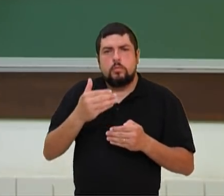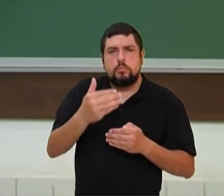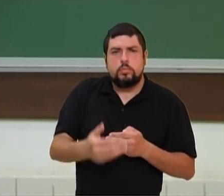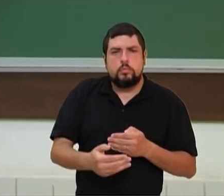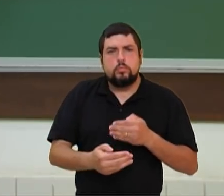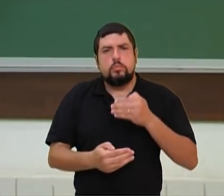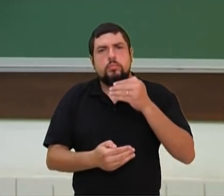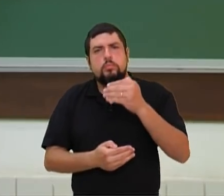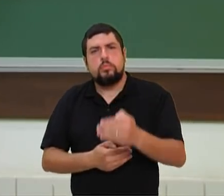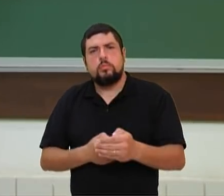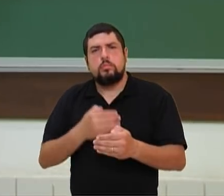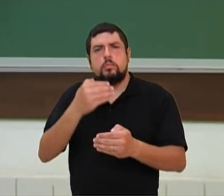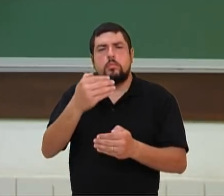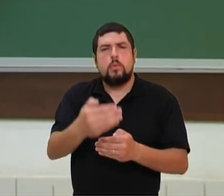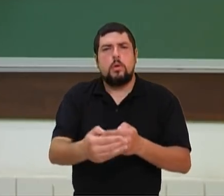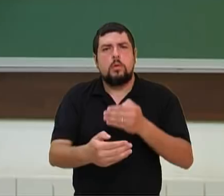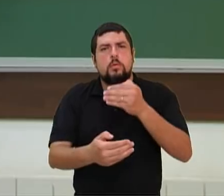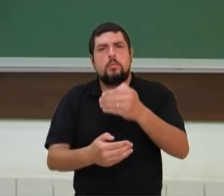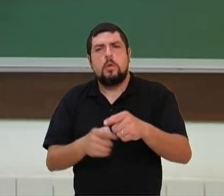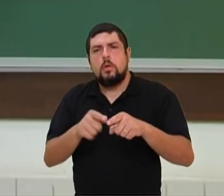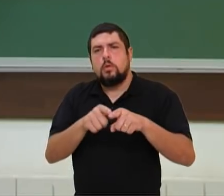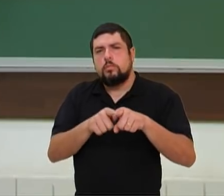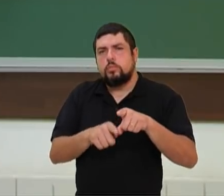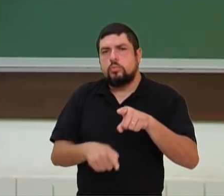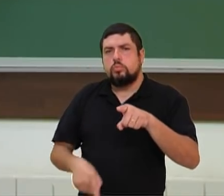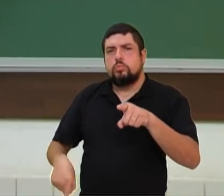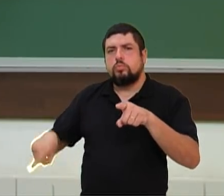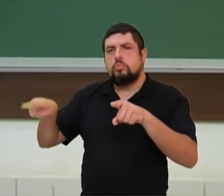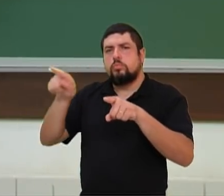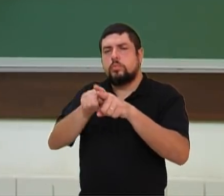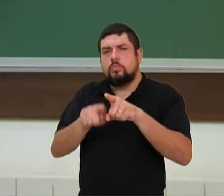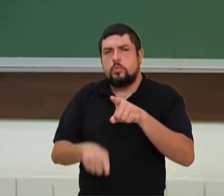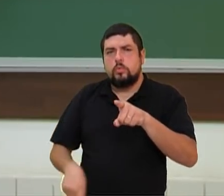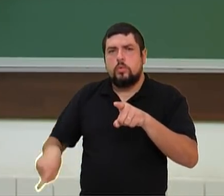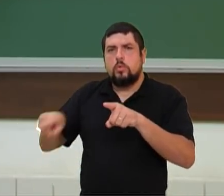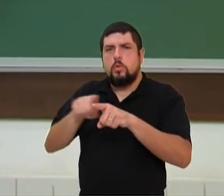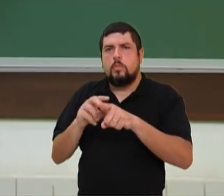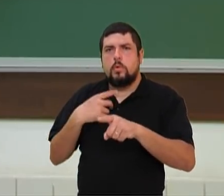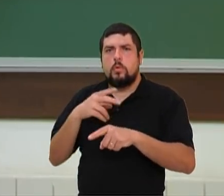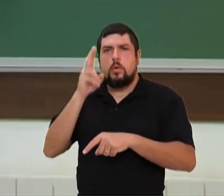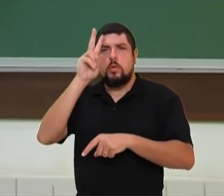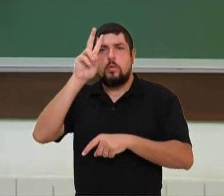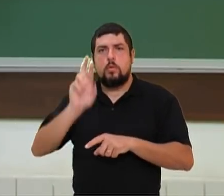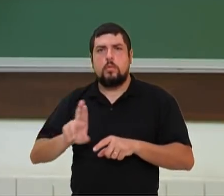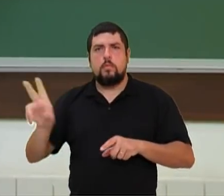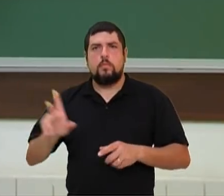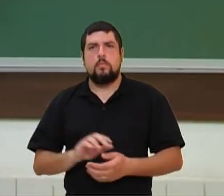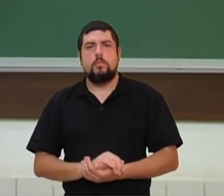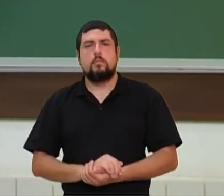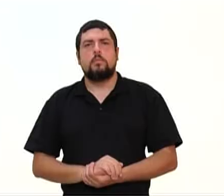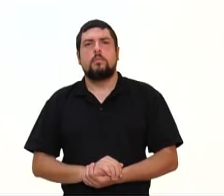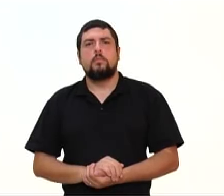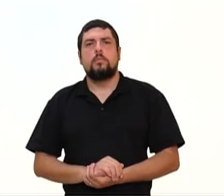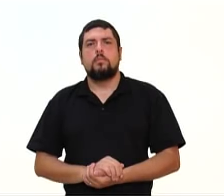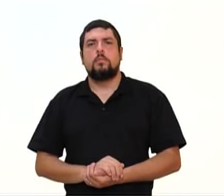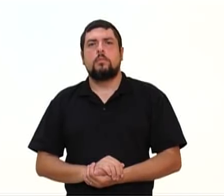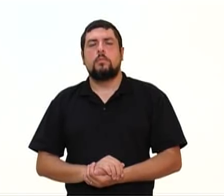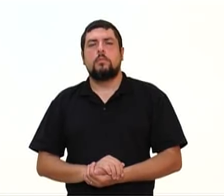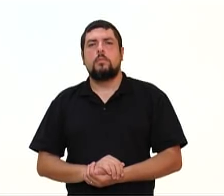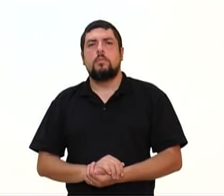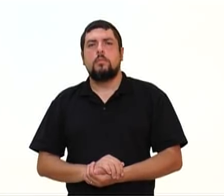novamente esse ciclo. Basicamente, o Oriente é uma outra visão histórica que se tem. No conceito de